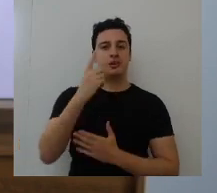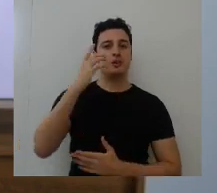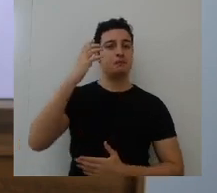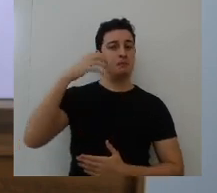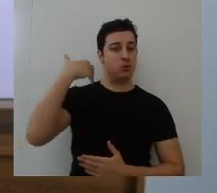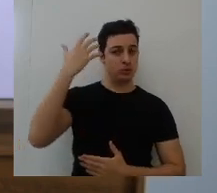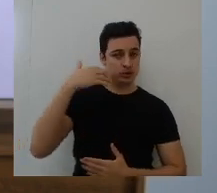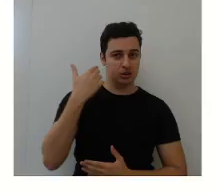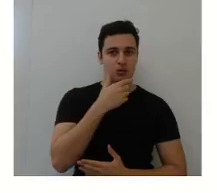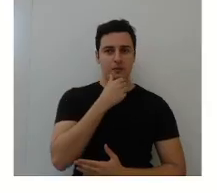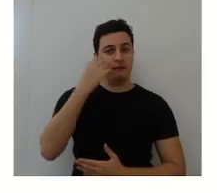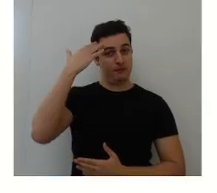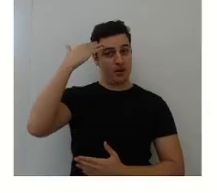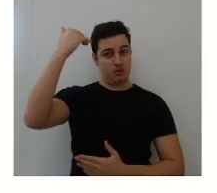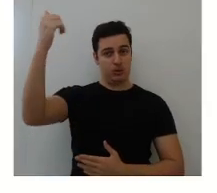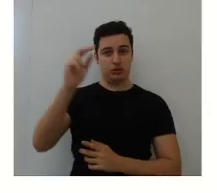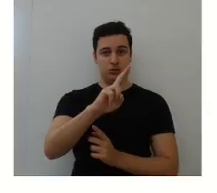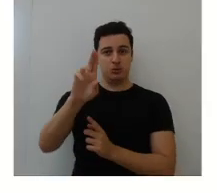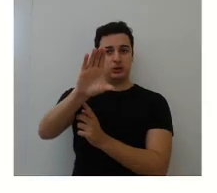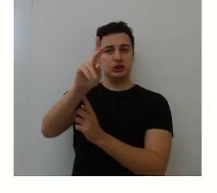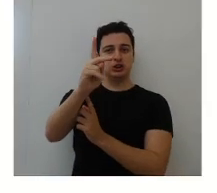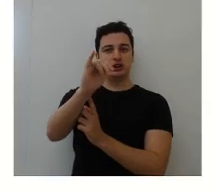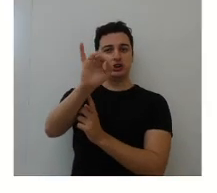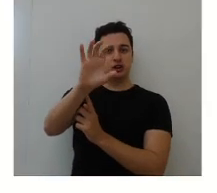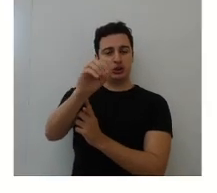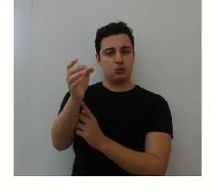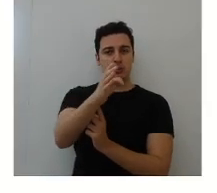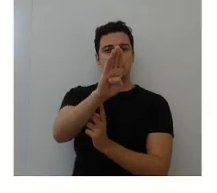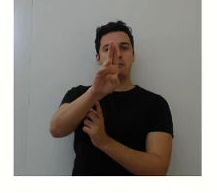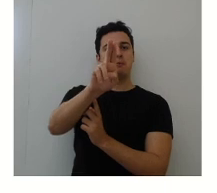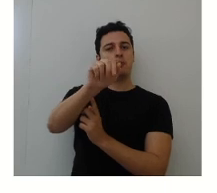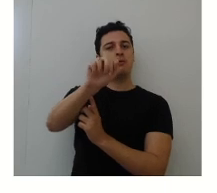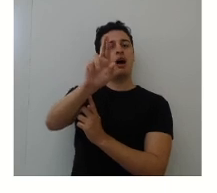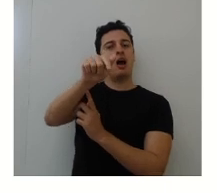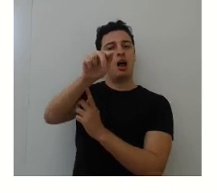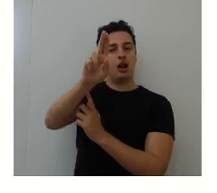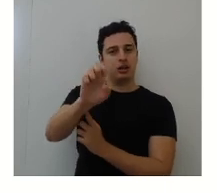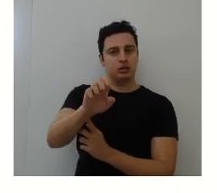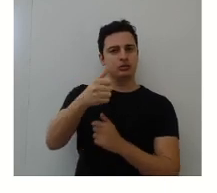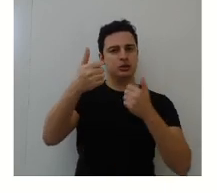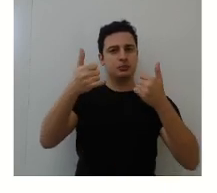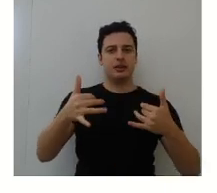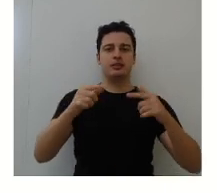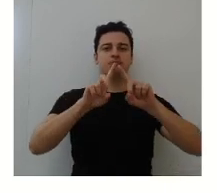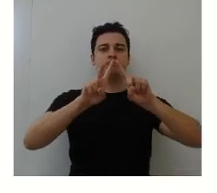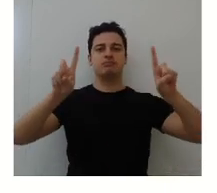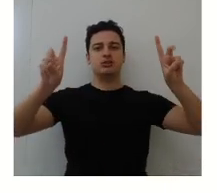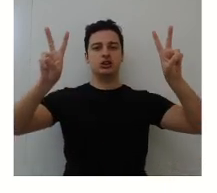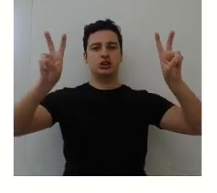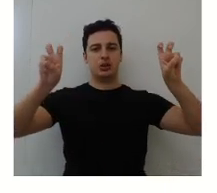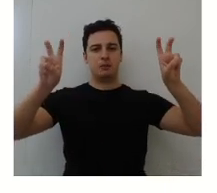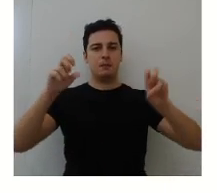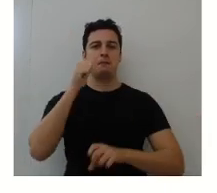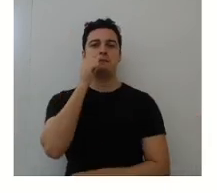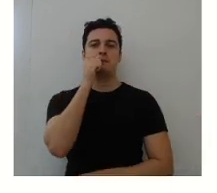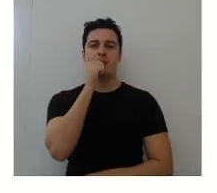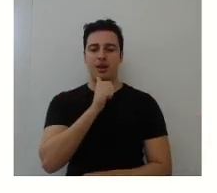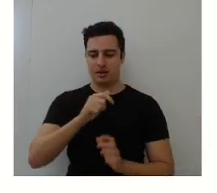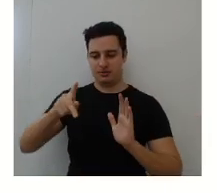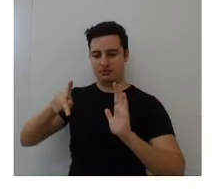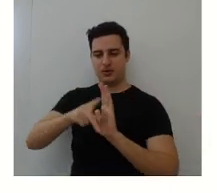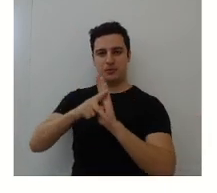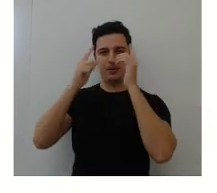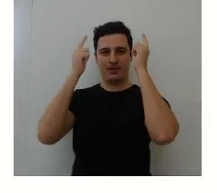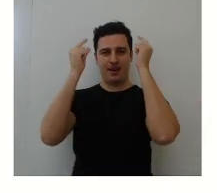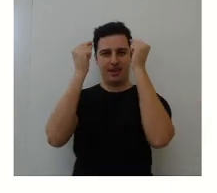de Chico Buarque chamada Mulheres de Atenas. Né? Nessa música de Chico Buarque, você percebe que em várias estrofes,